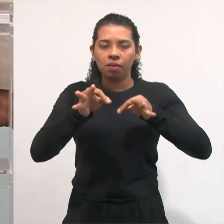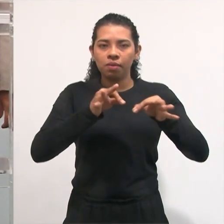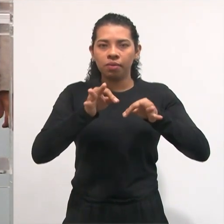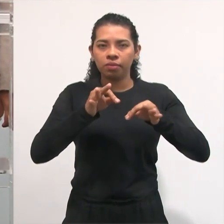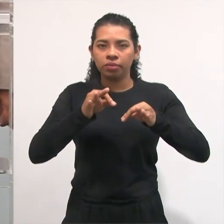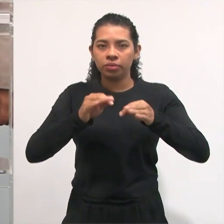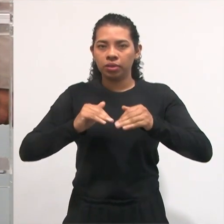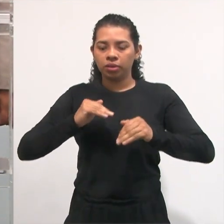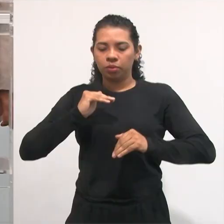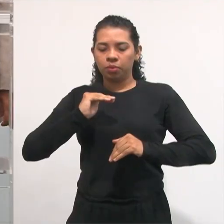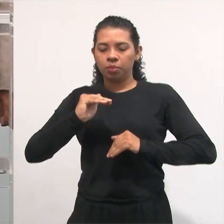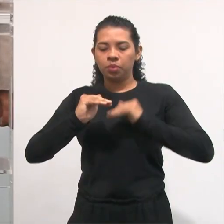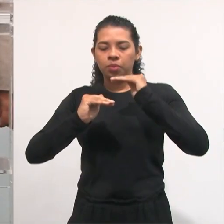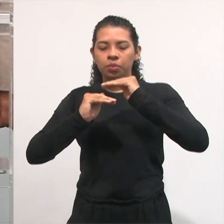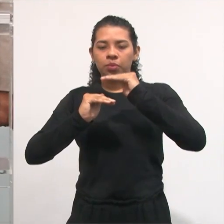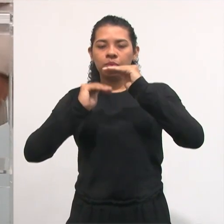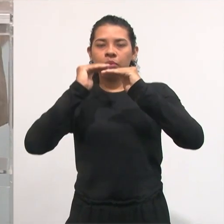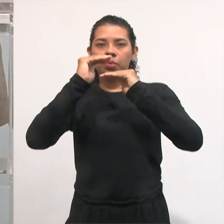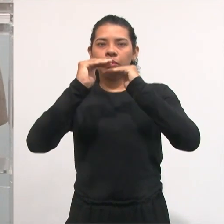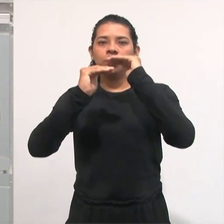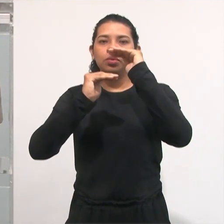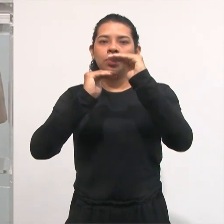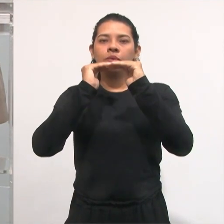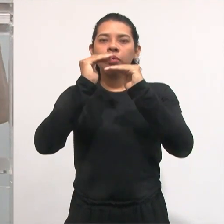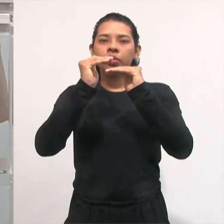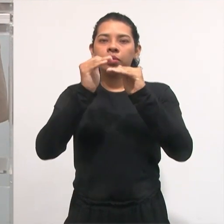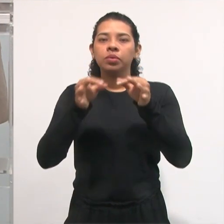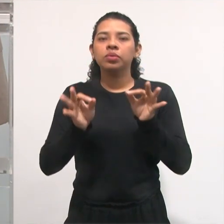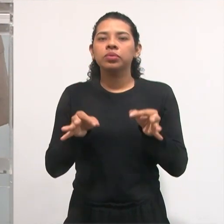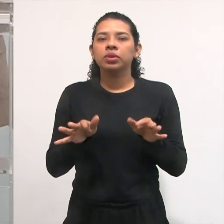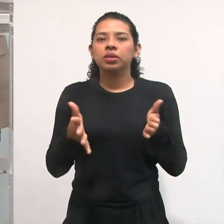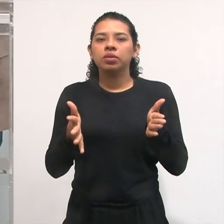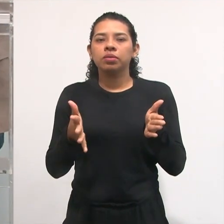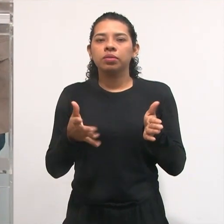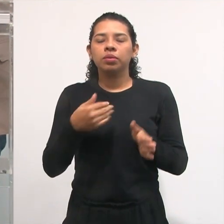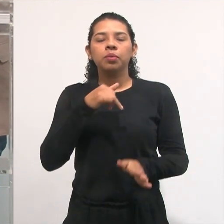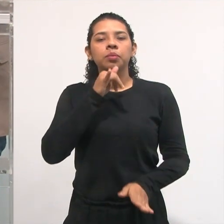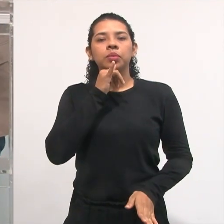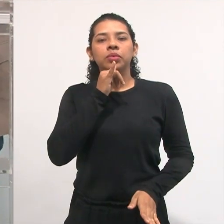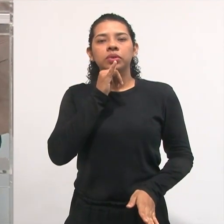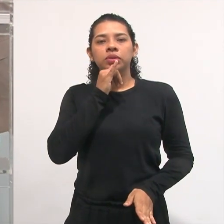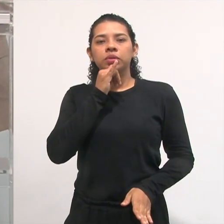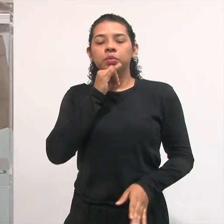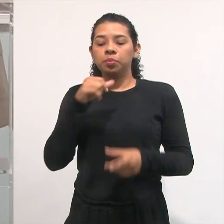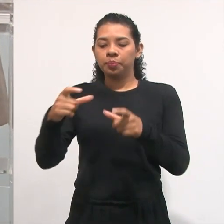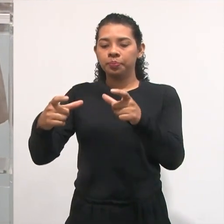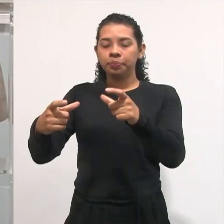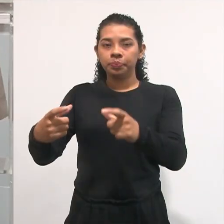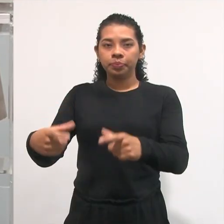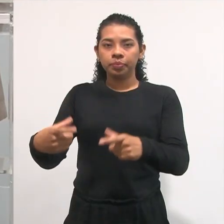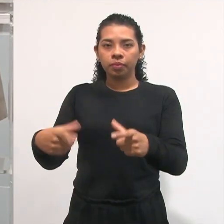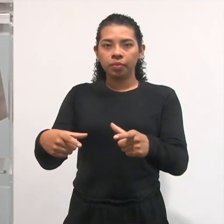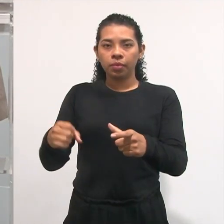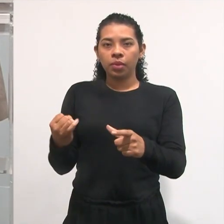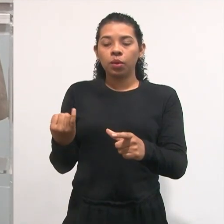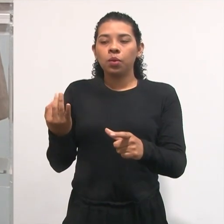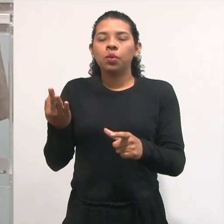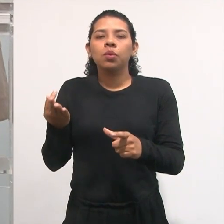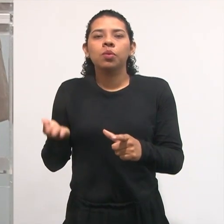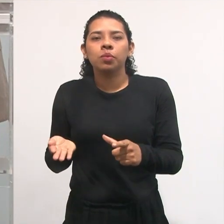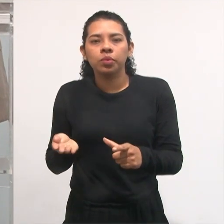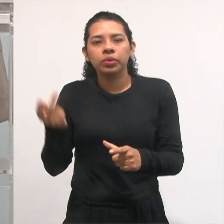depois, por exemplo, quando você levantar 100, você quer saber assim, desse público que frequenta esse posto de saúde, quantos